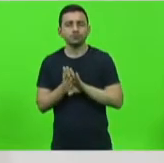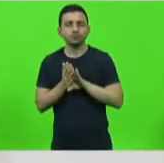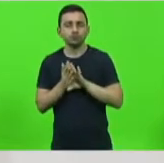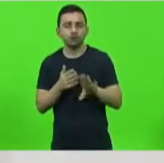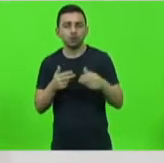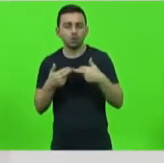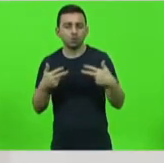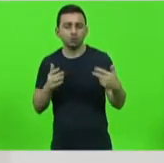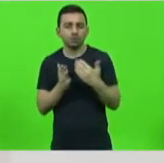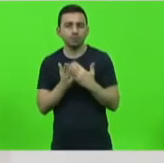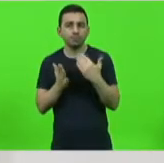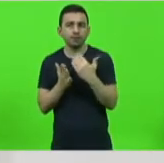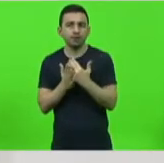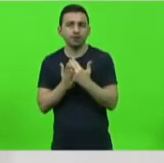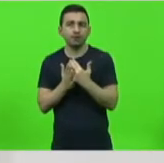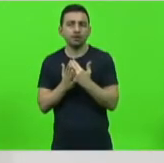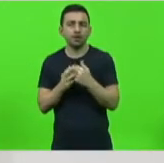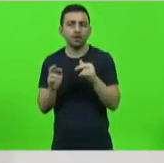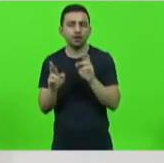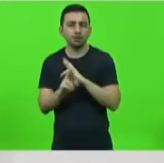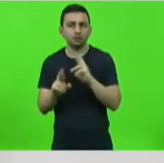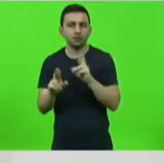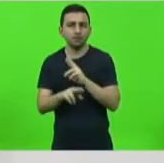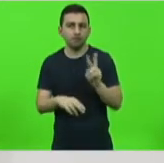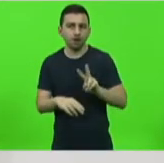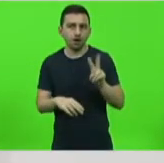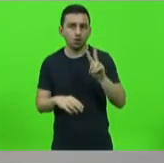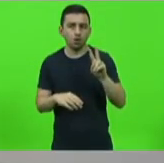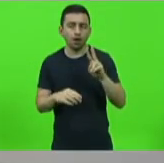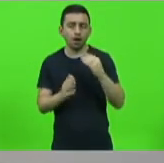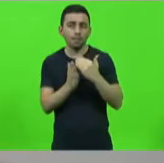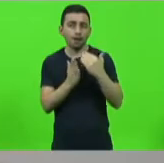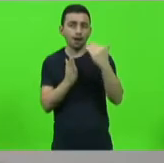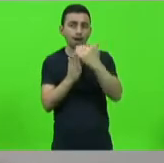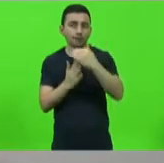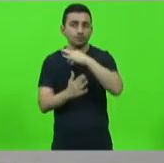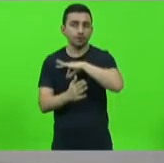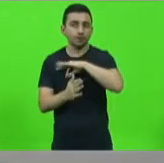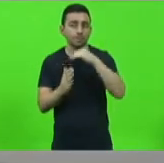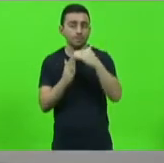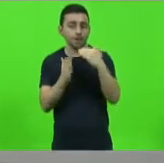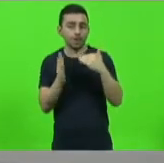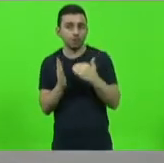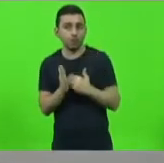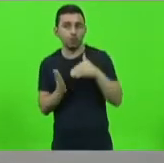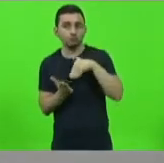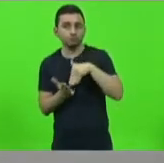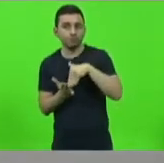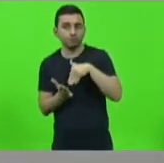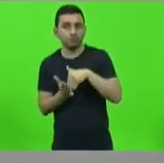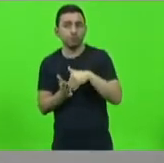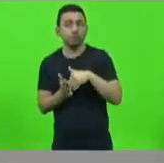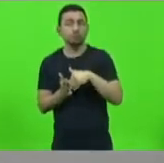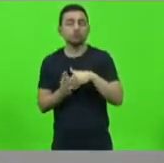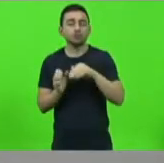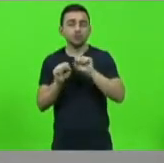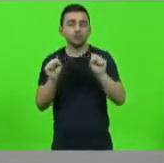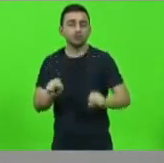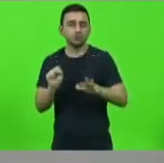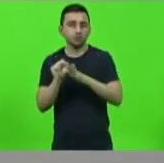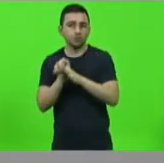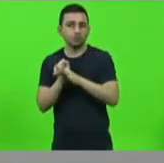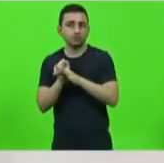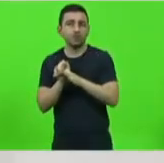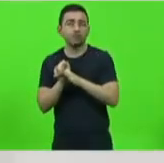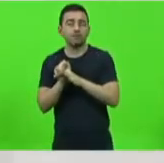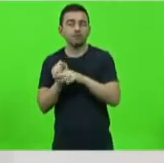pessoais, a relação de valores entre a maior e a menor remuneração do sistema de segurança pública será de